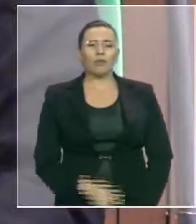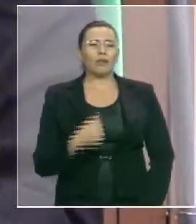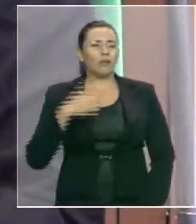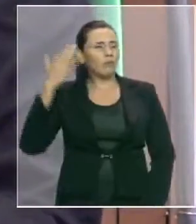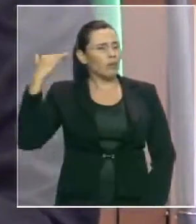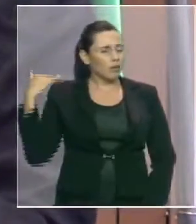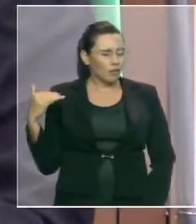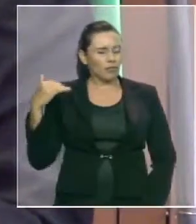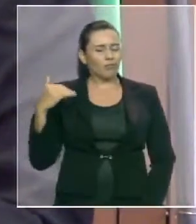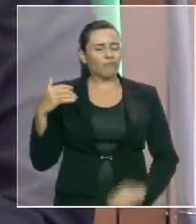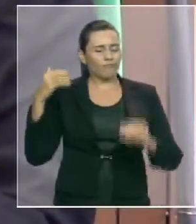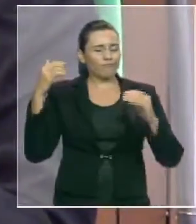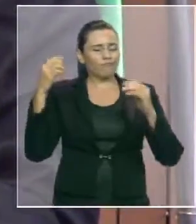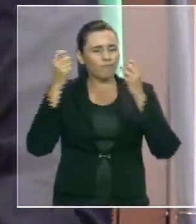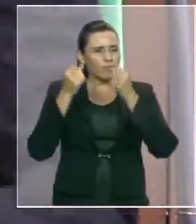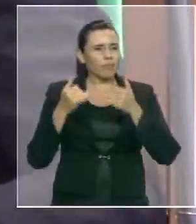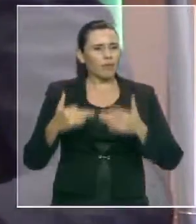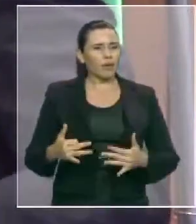nesta tribuna,